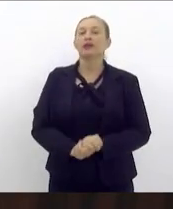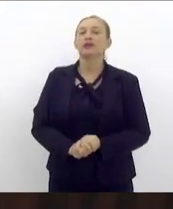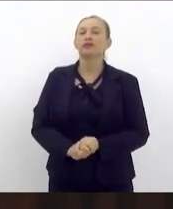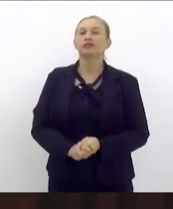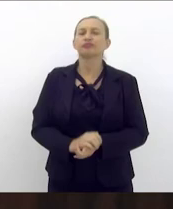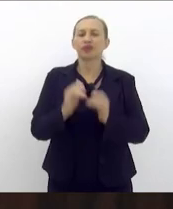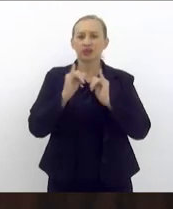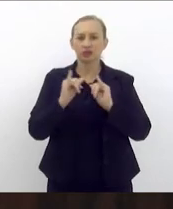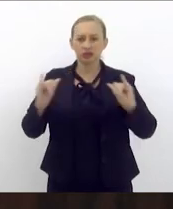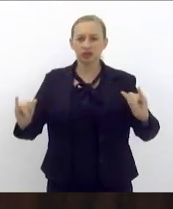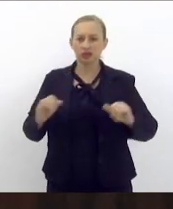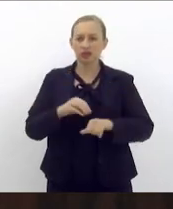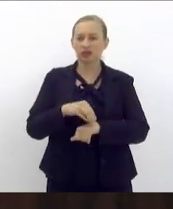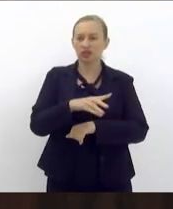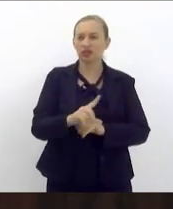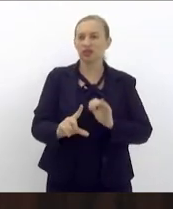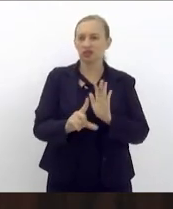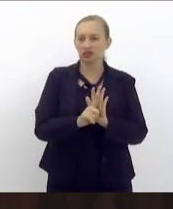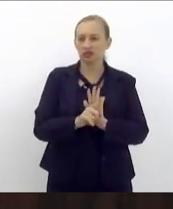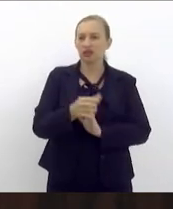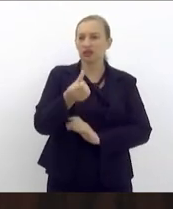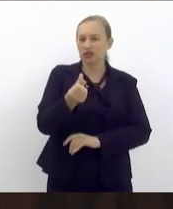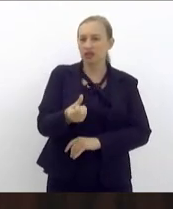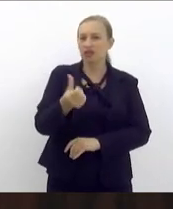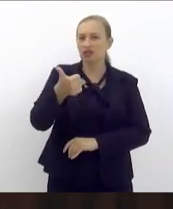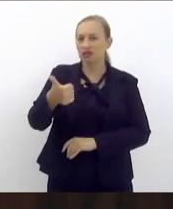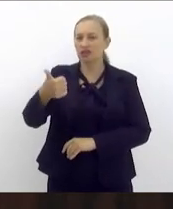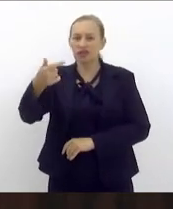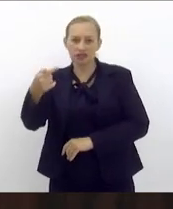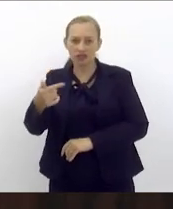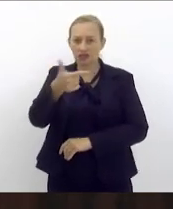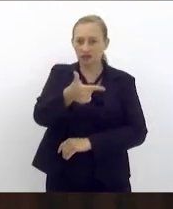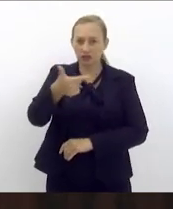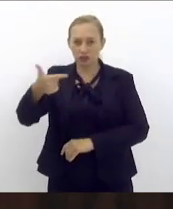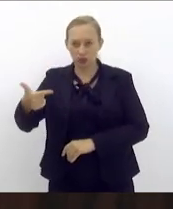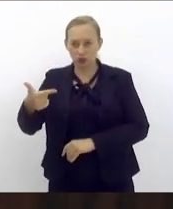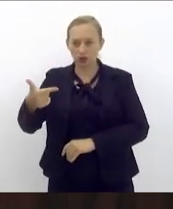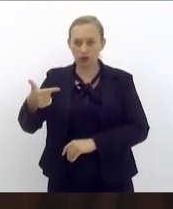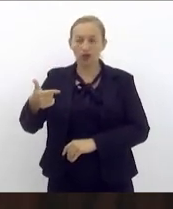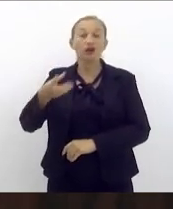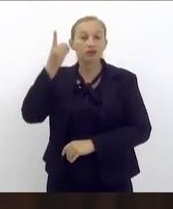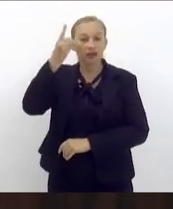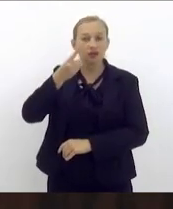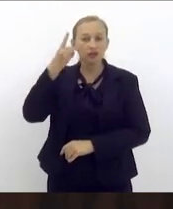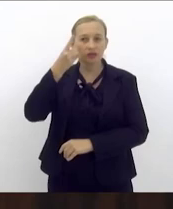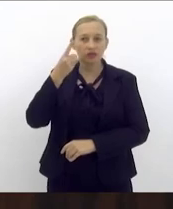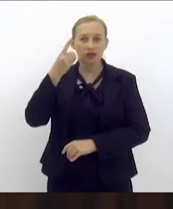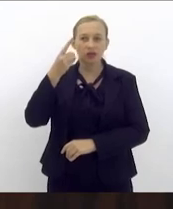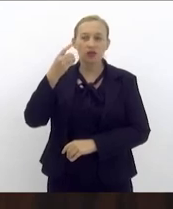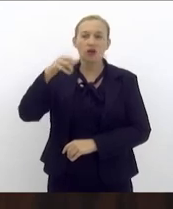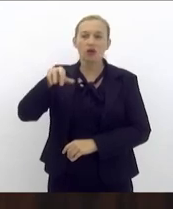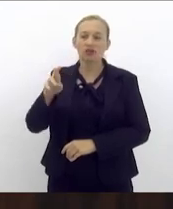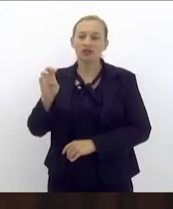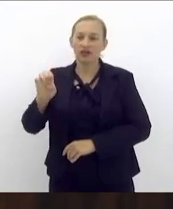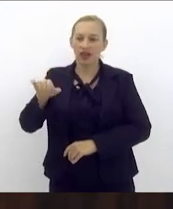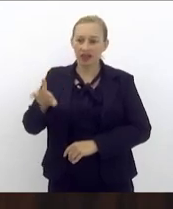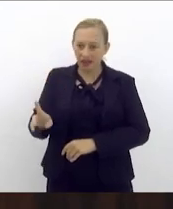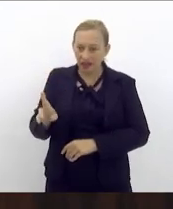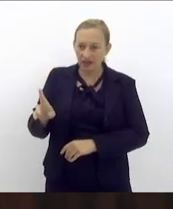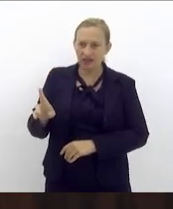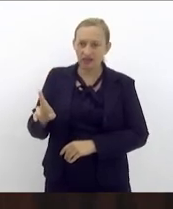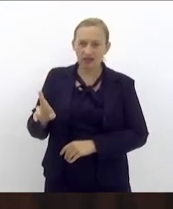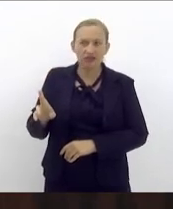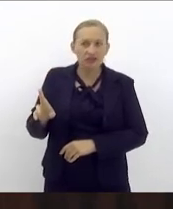anuncio indicação Legislativa 617 de 22 de autoria do deputado Rosenberg Reis que